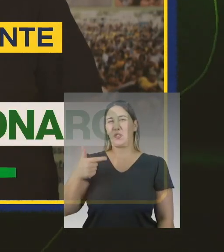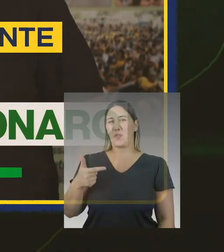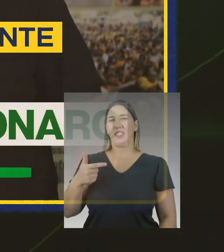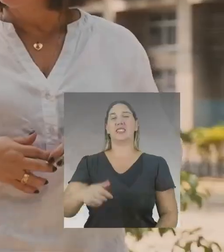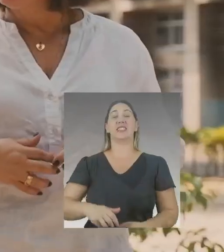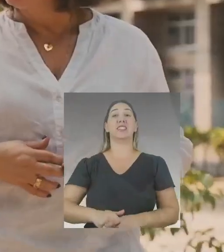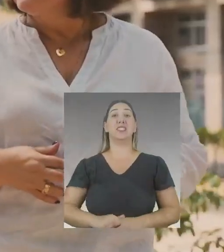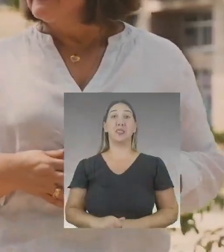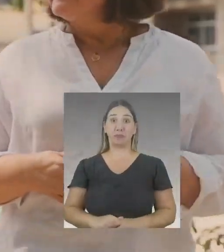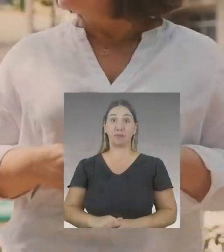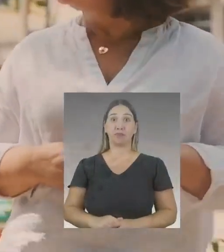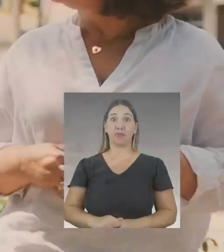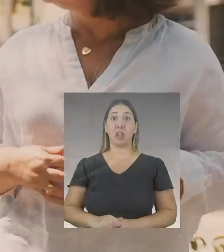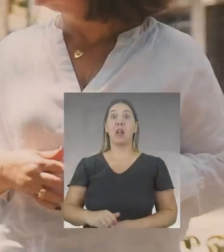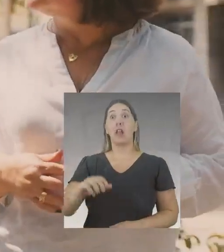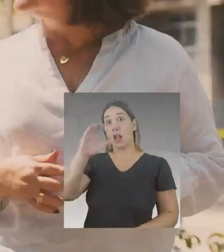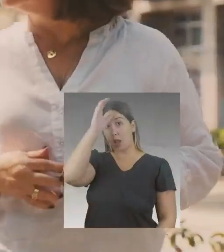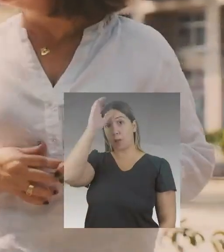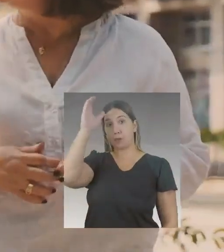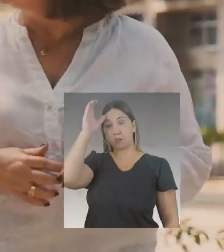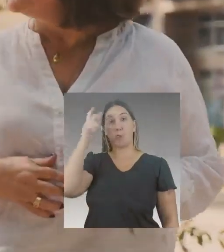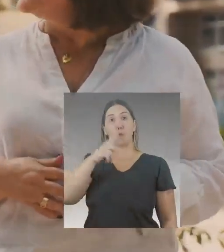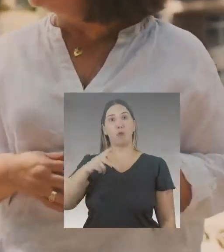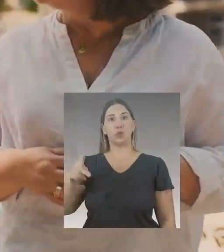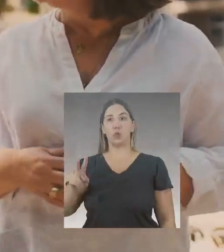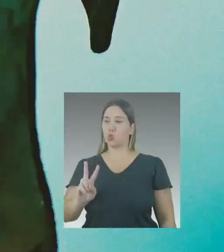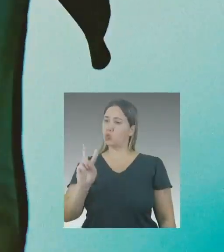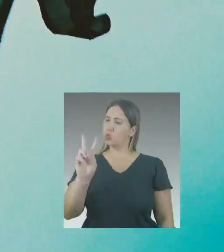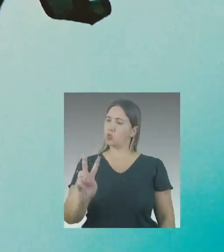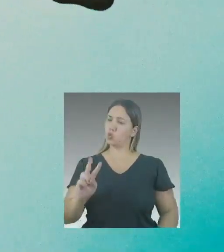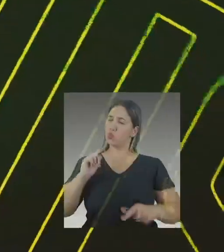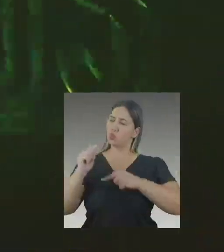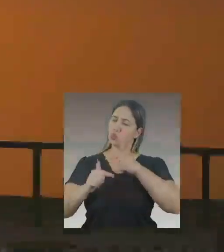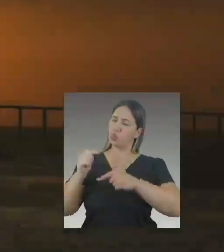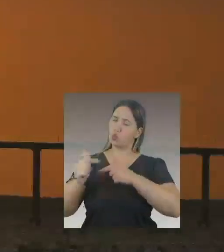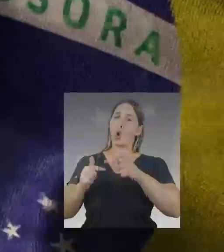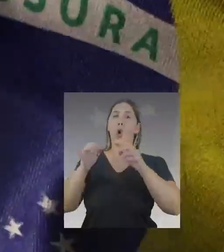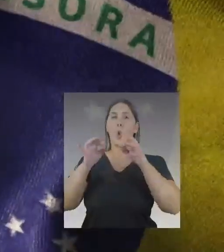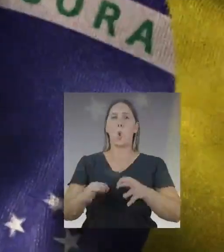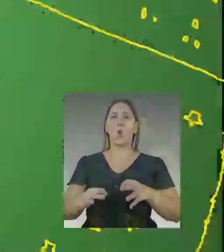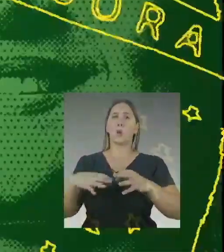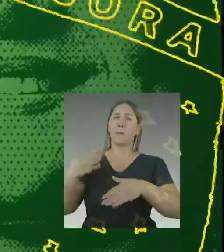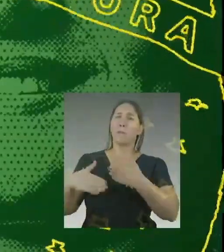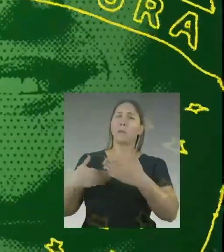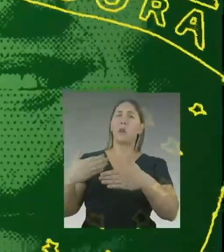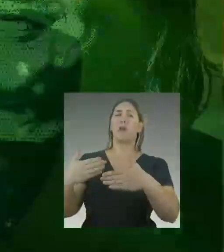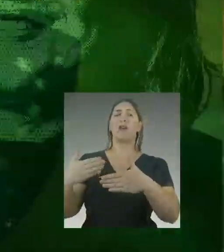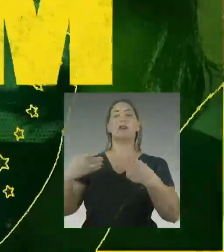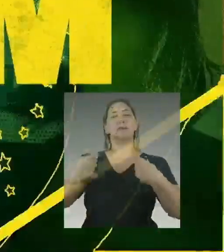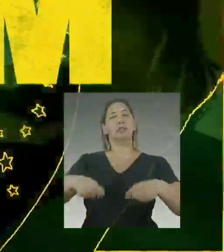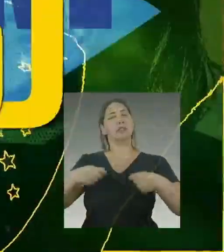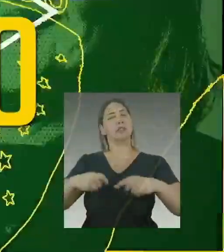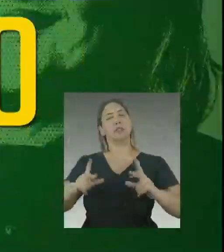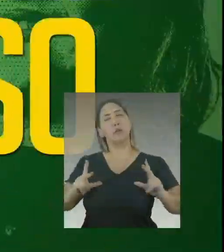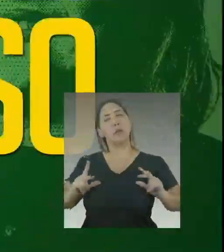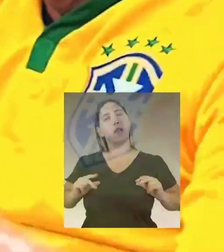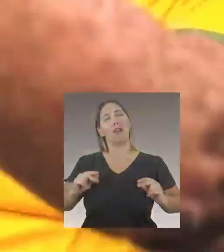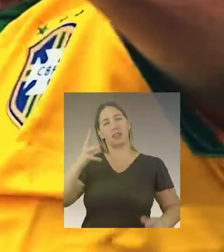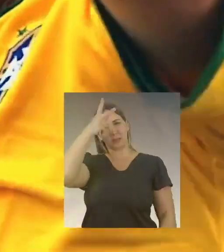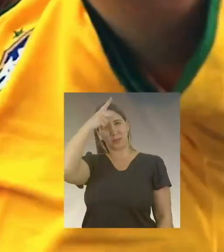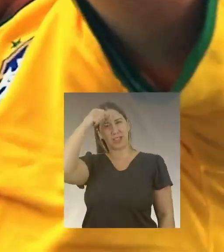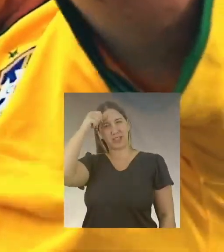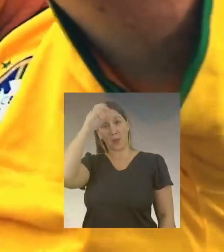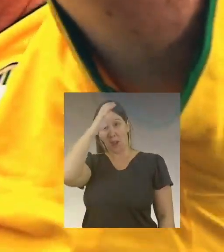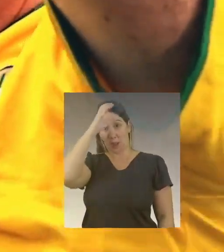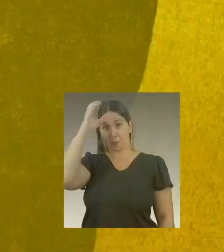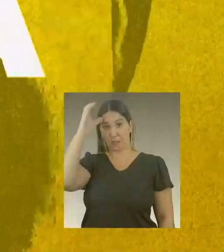prefeito 22. Com o capitão e a professora trabalhando lado a lado por Manaus, nossa saúde terá a ordem e o progresso que precisa